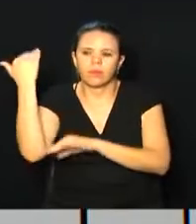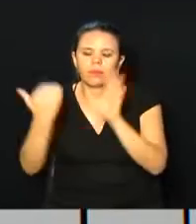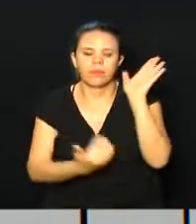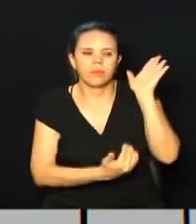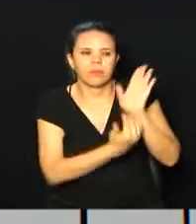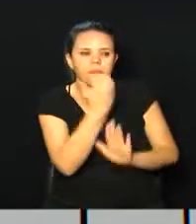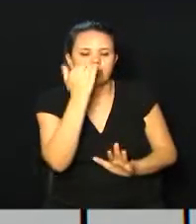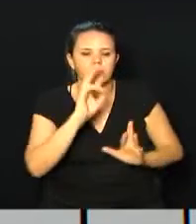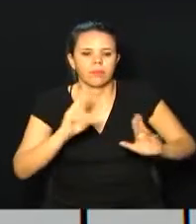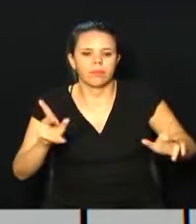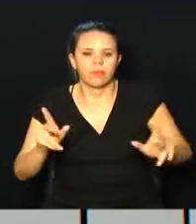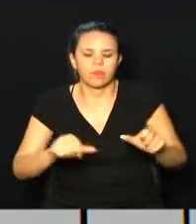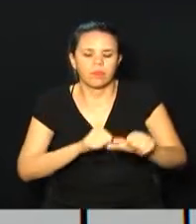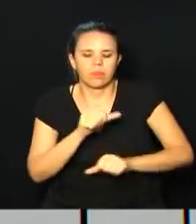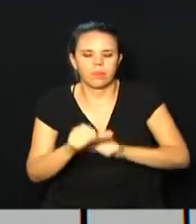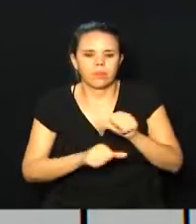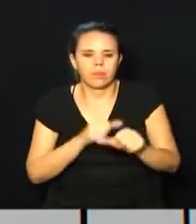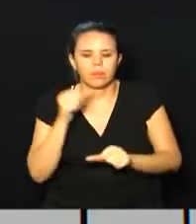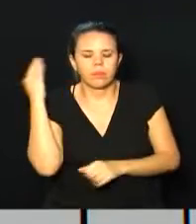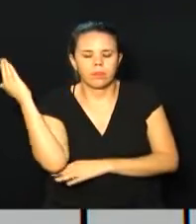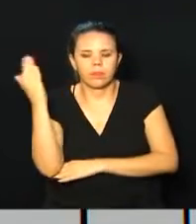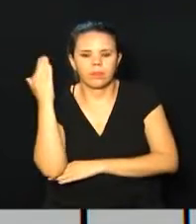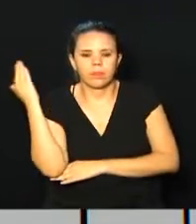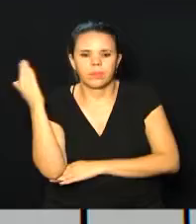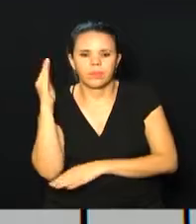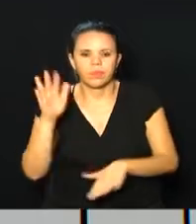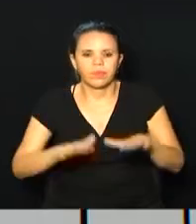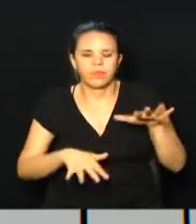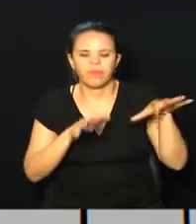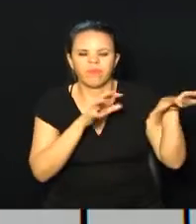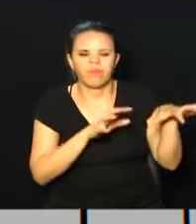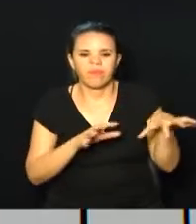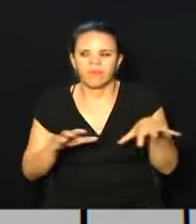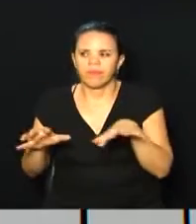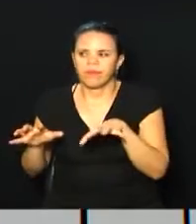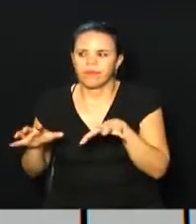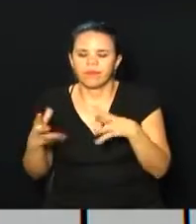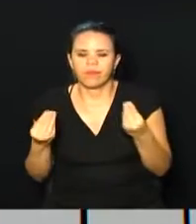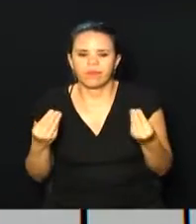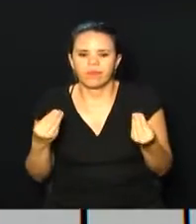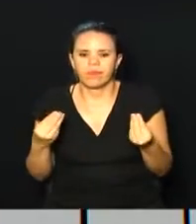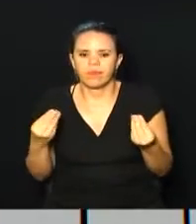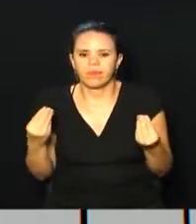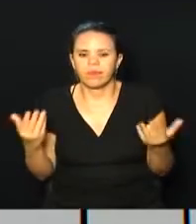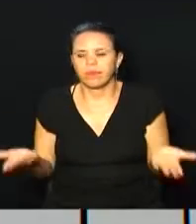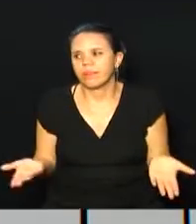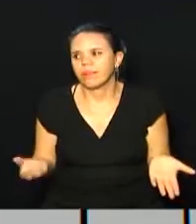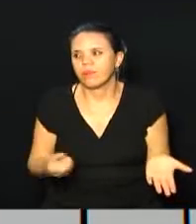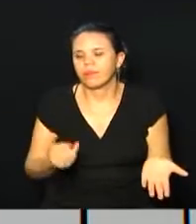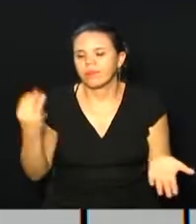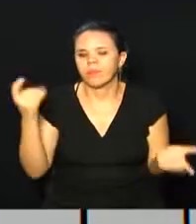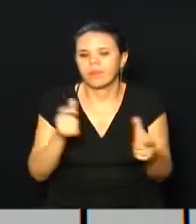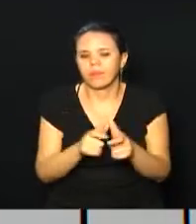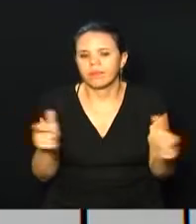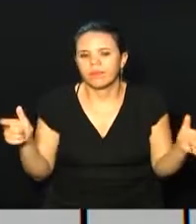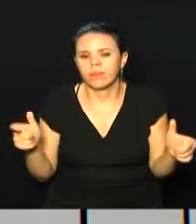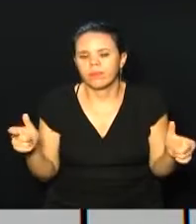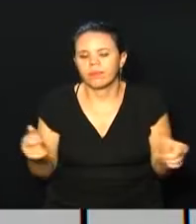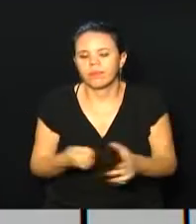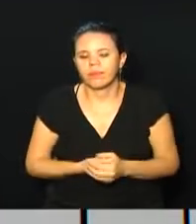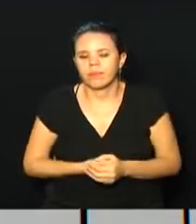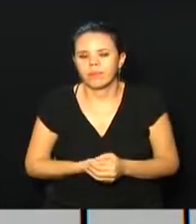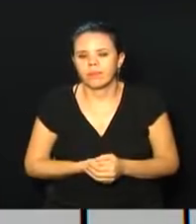consequência das mudanças climáticas, que muitas vezes chove muito, uma quantidade grande de